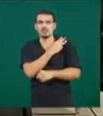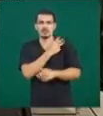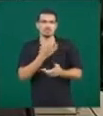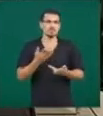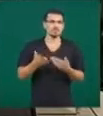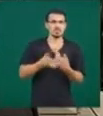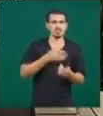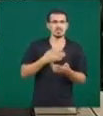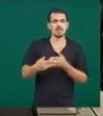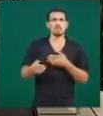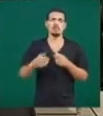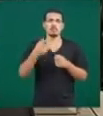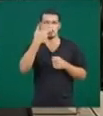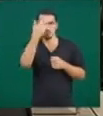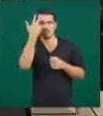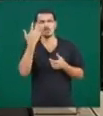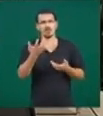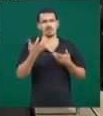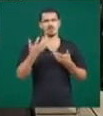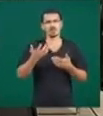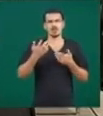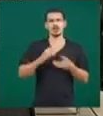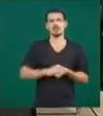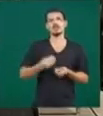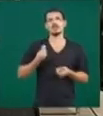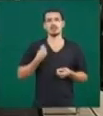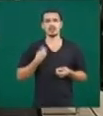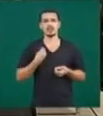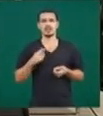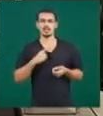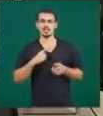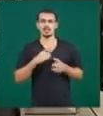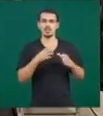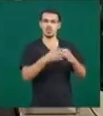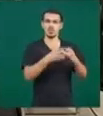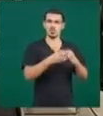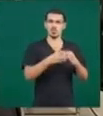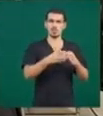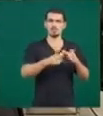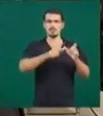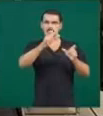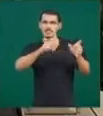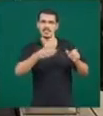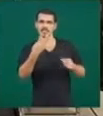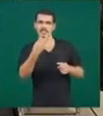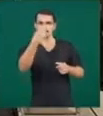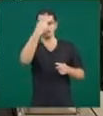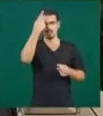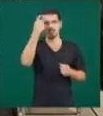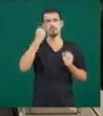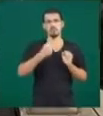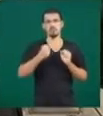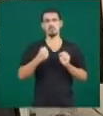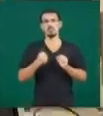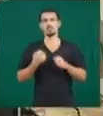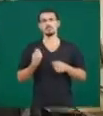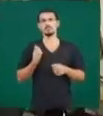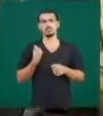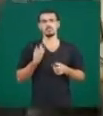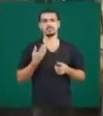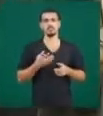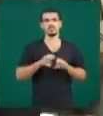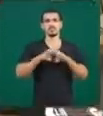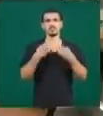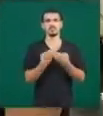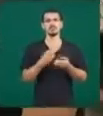qualquer pessoa que queira, né, participar, ele tendo aí uma equipe de até 3 pessoas, ele pode estar participando do evento. Ok, muito